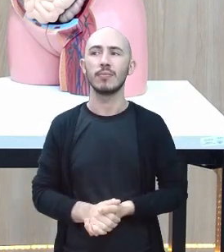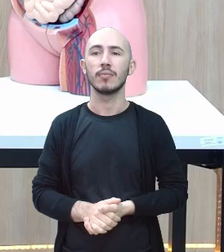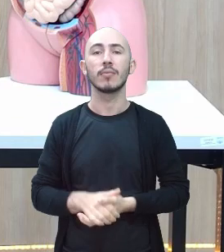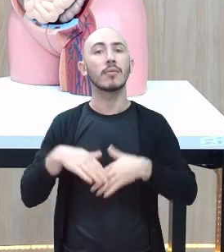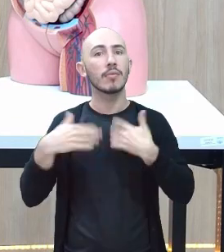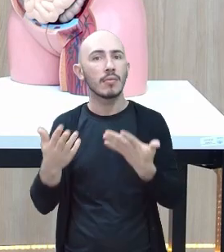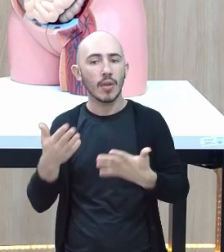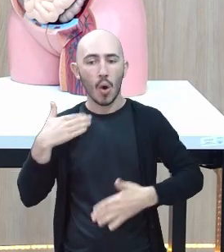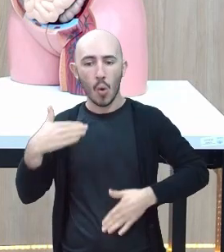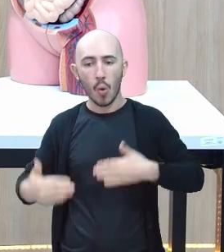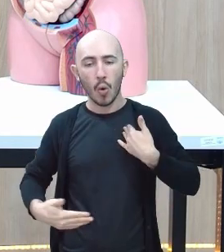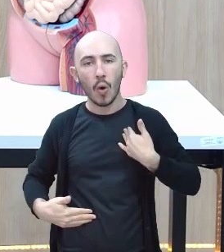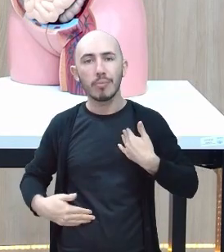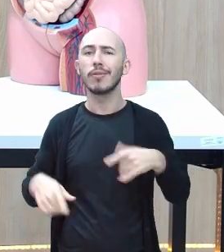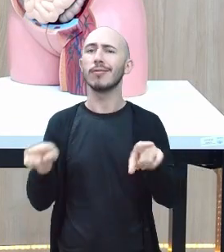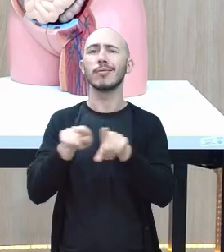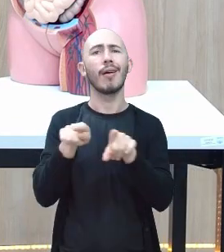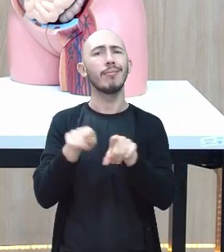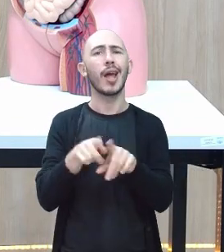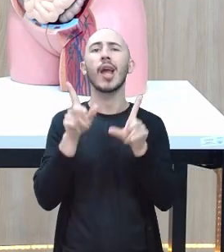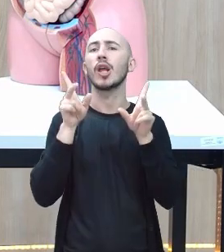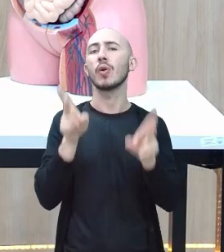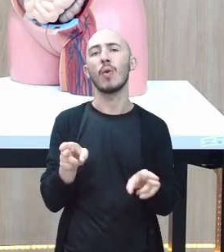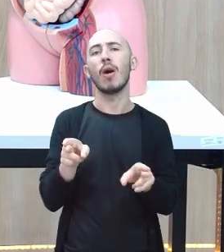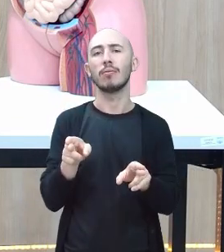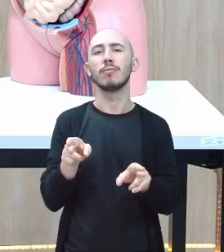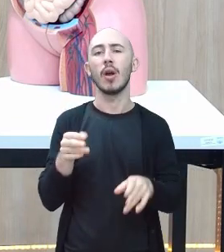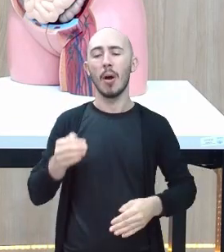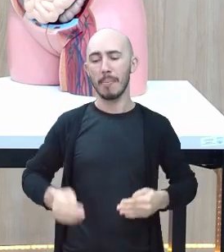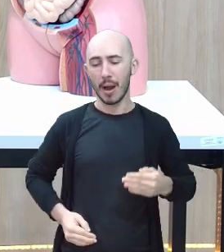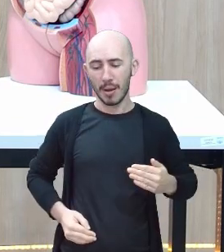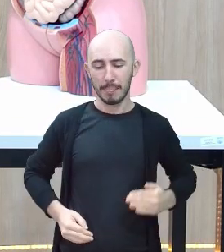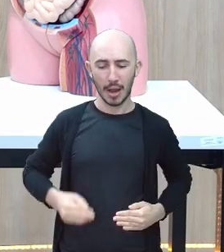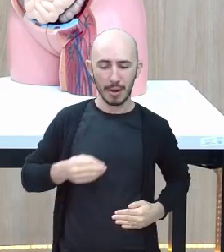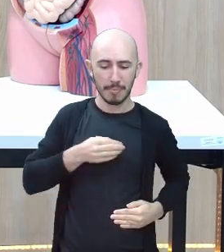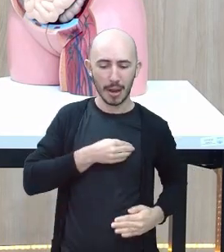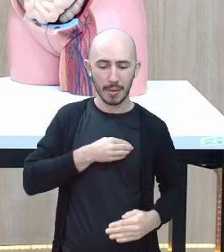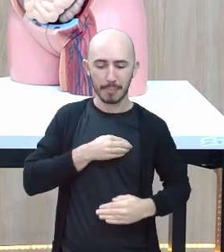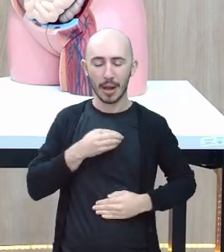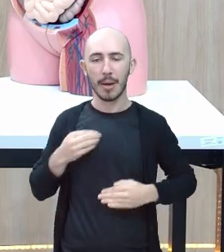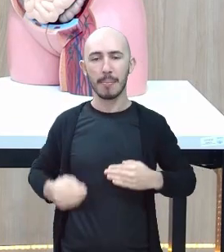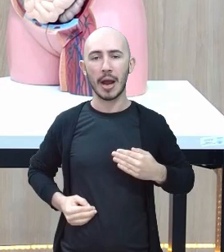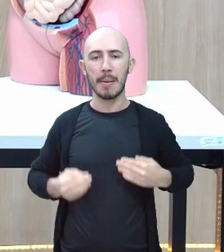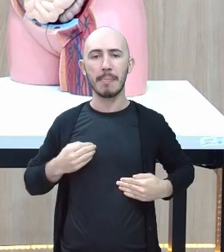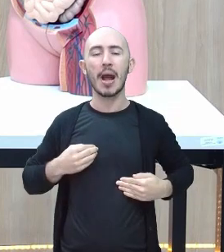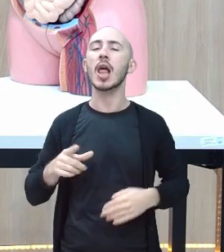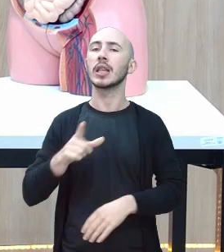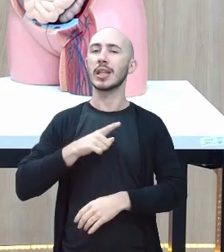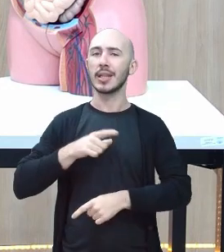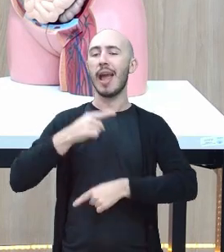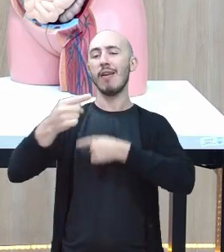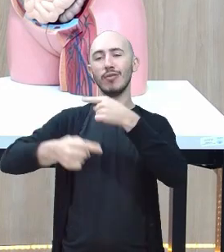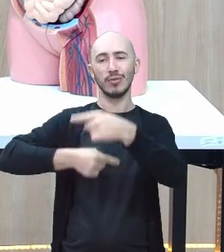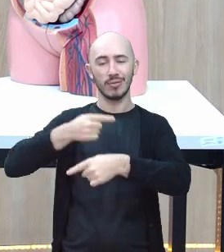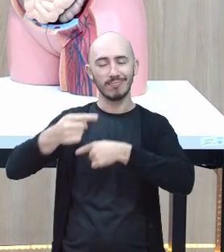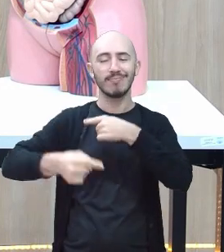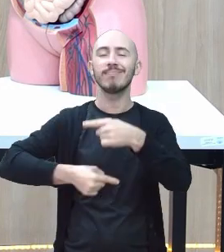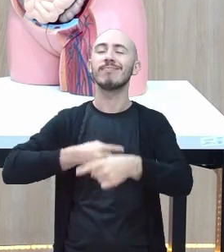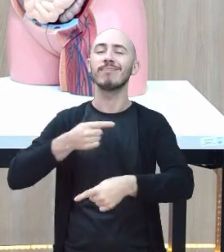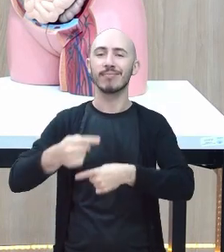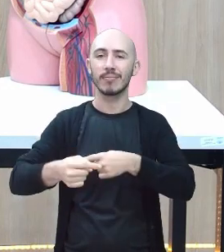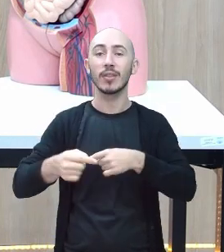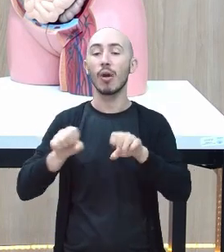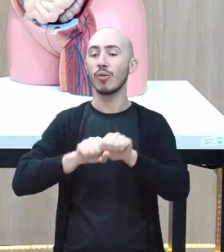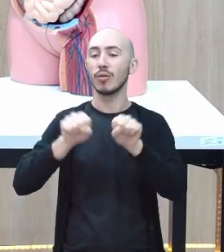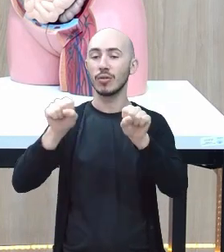nosso corpo é da mesma maneira. Cada órgão realiza a sua função para que o nosso sistema